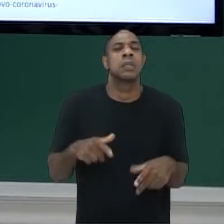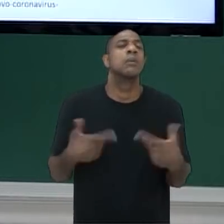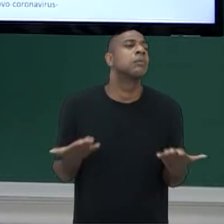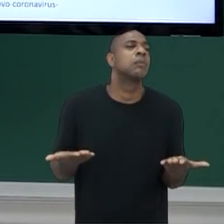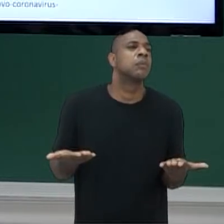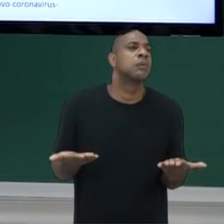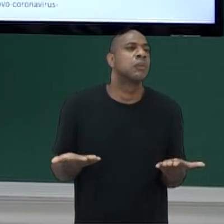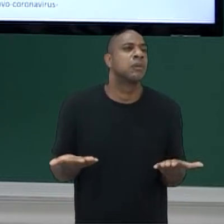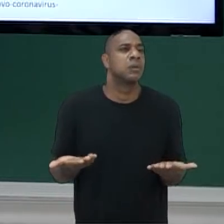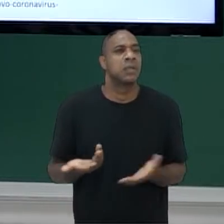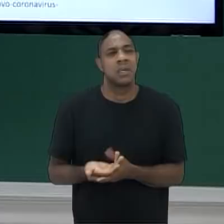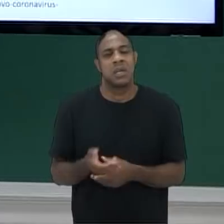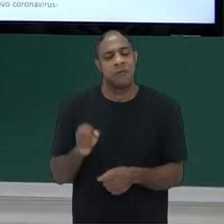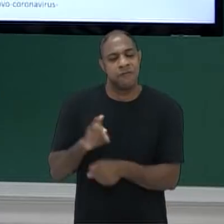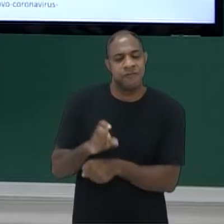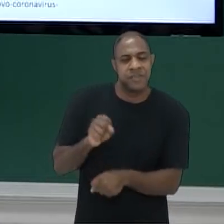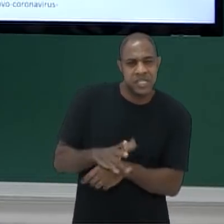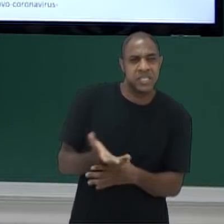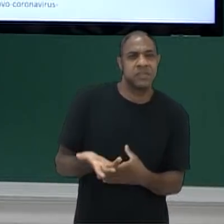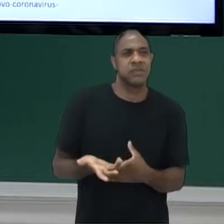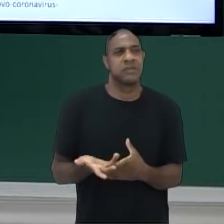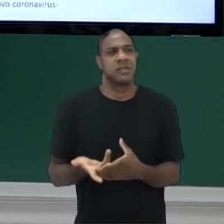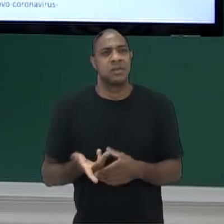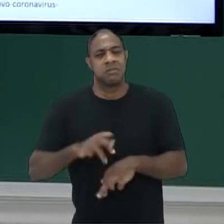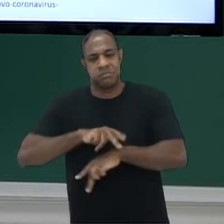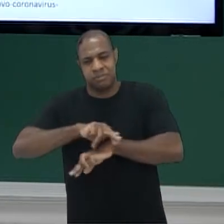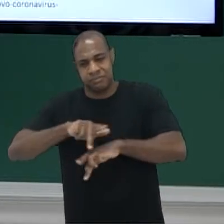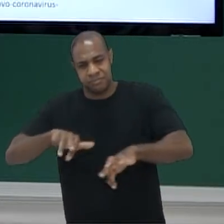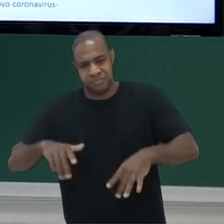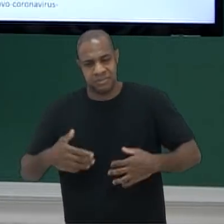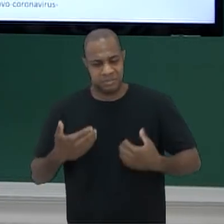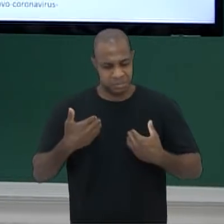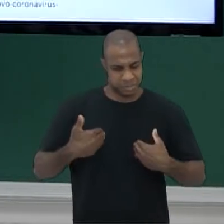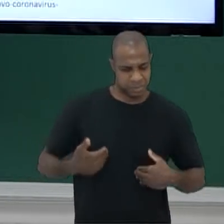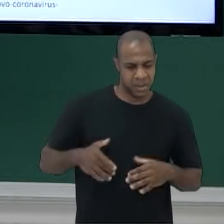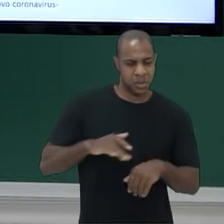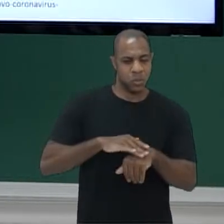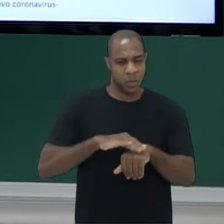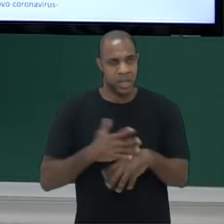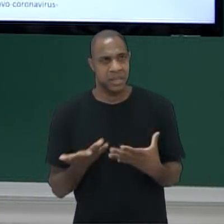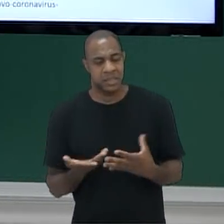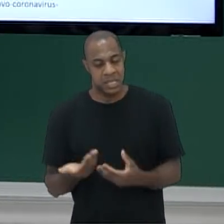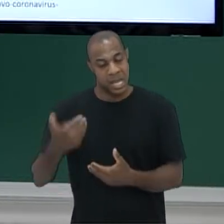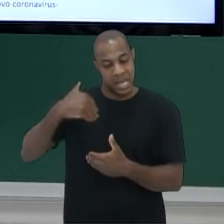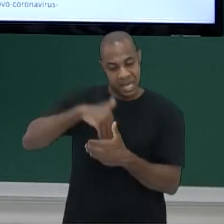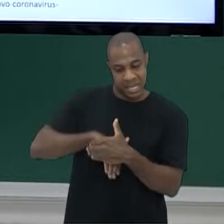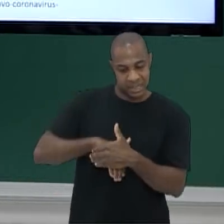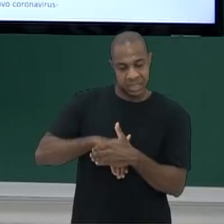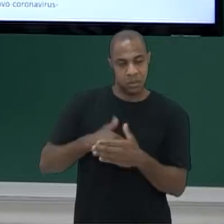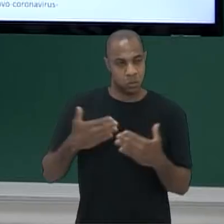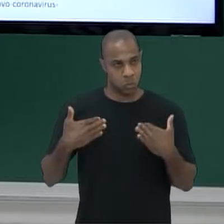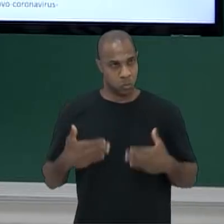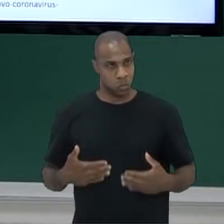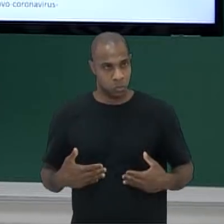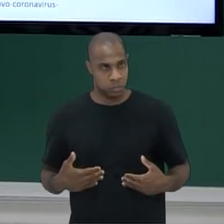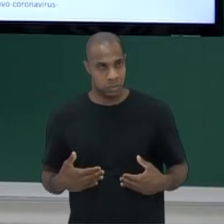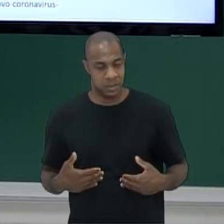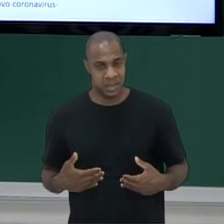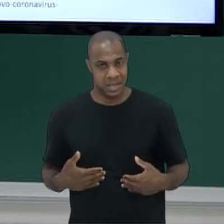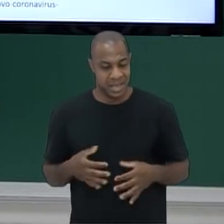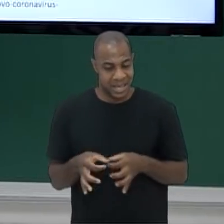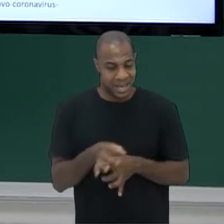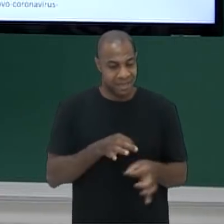Micro-organismos, vírus, que no caso aqui, né, o coronavírus, quando entra no nosso corpo, a célula tenta se